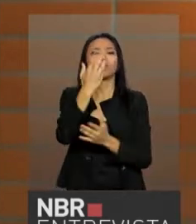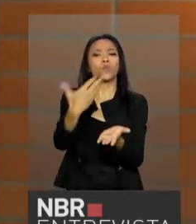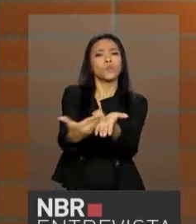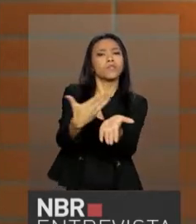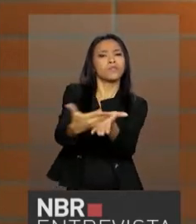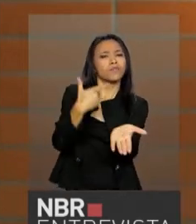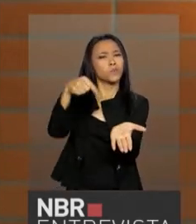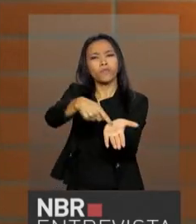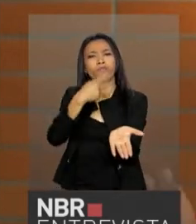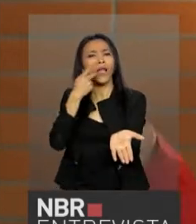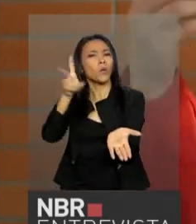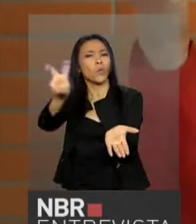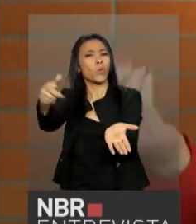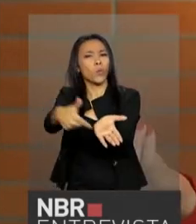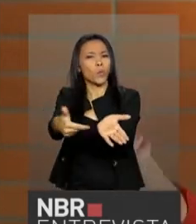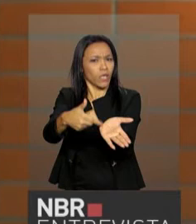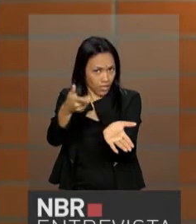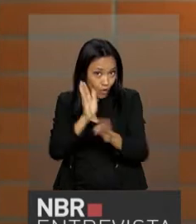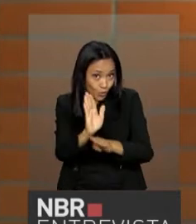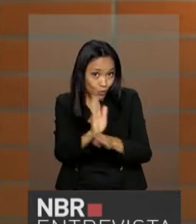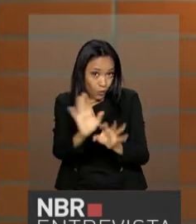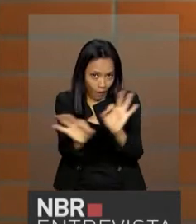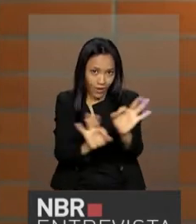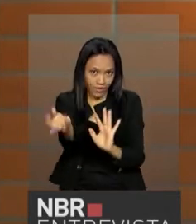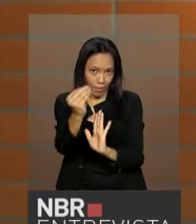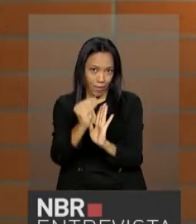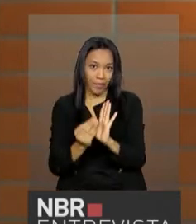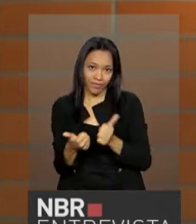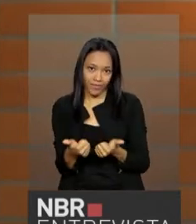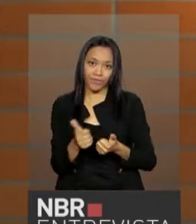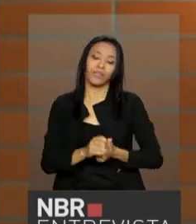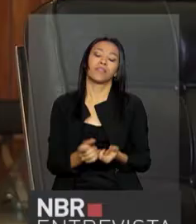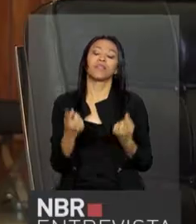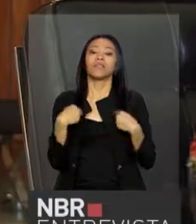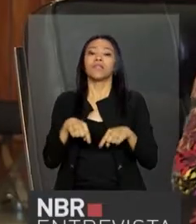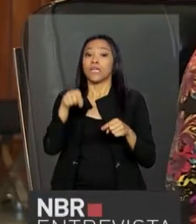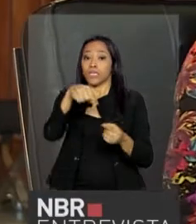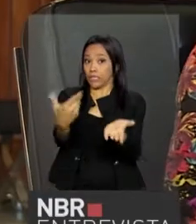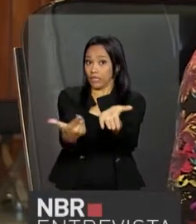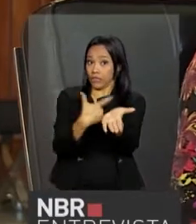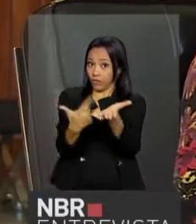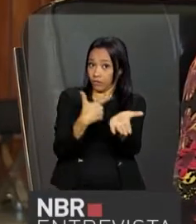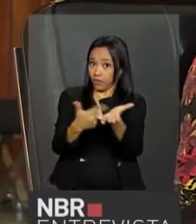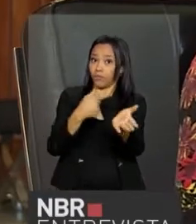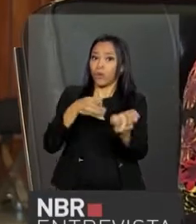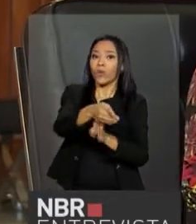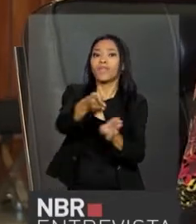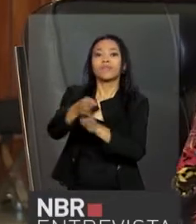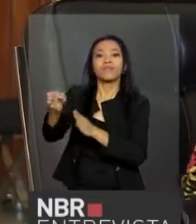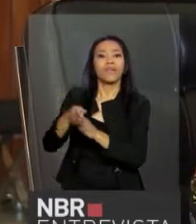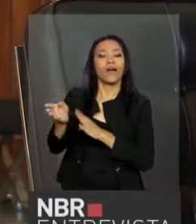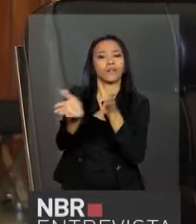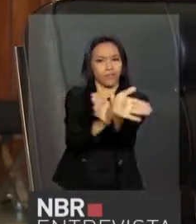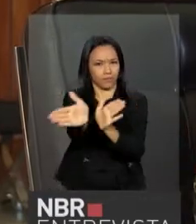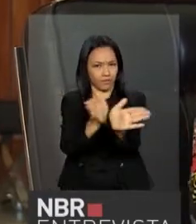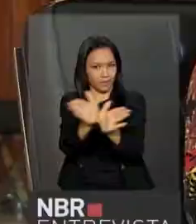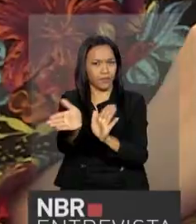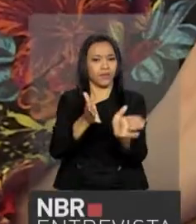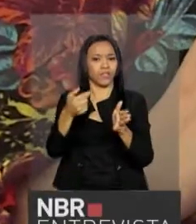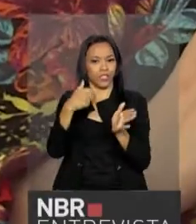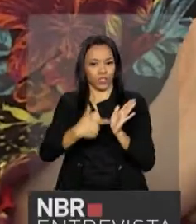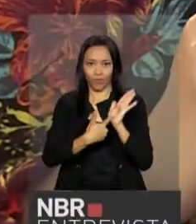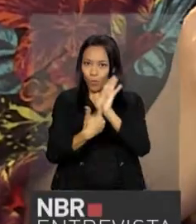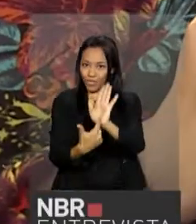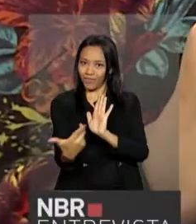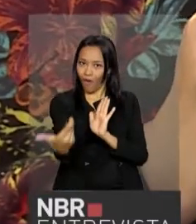queria que a senhora falasse um pouquinho desse documento que a senhora ajudou a elaborar, não é isso? O guia para produções audiovisuais acessíveis que eu trouxe aqui, né?